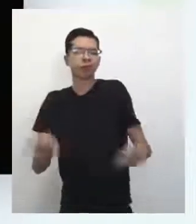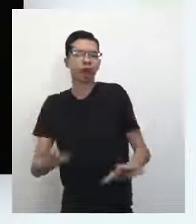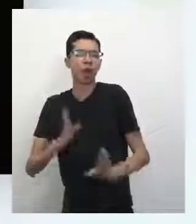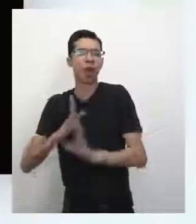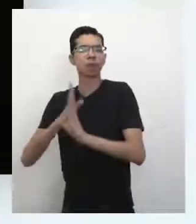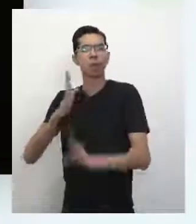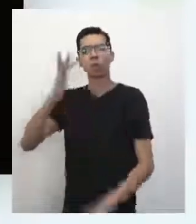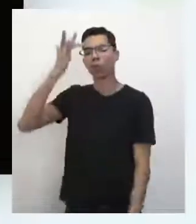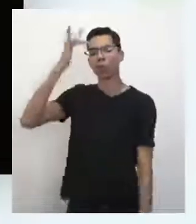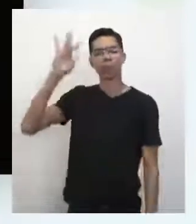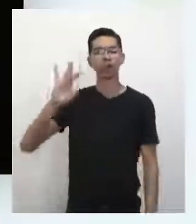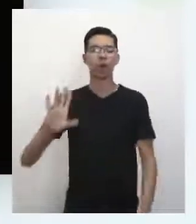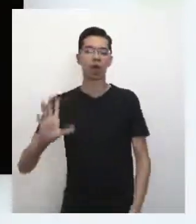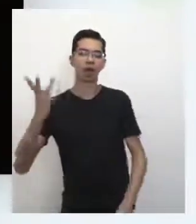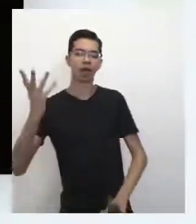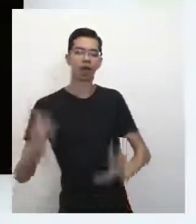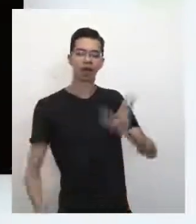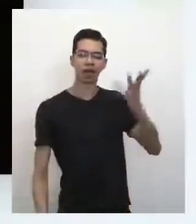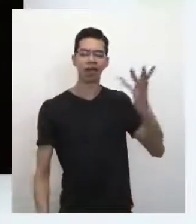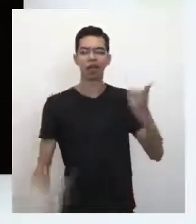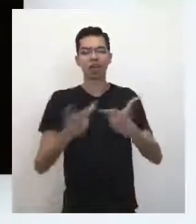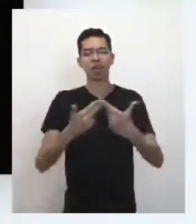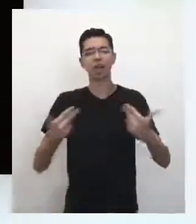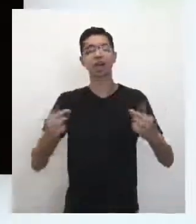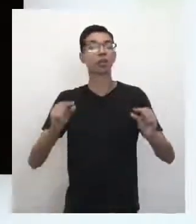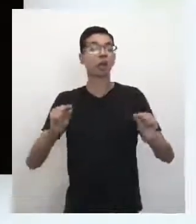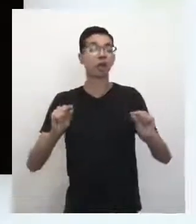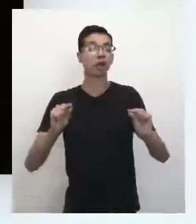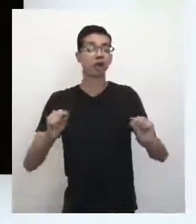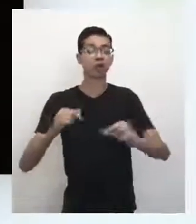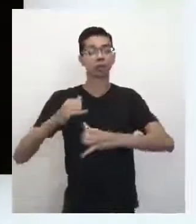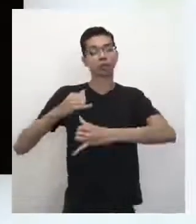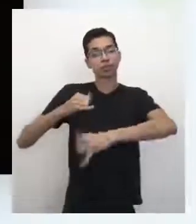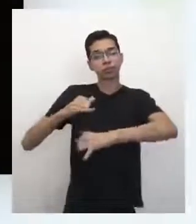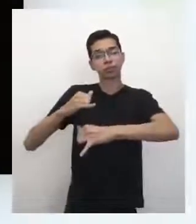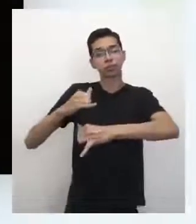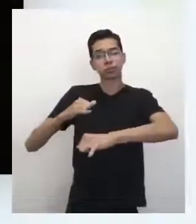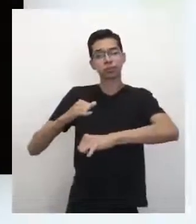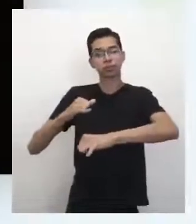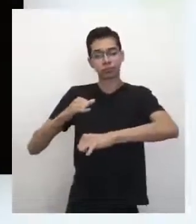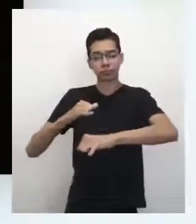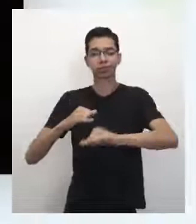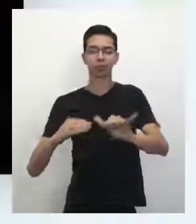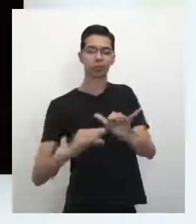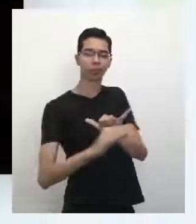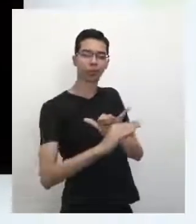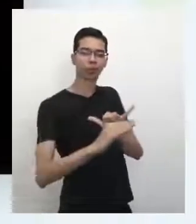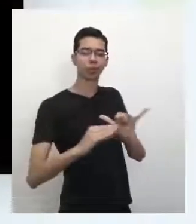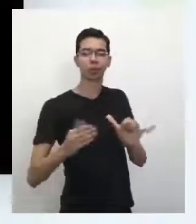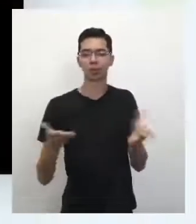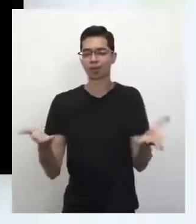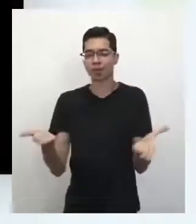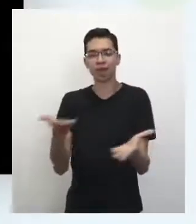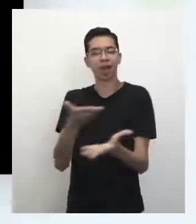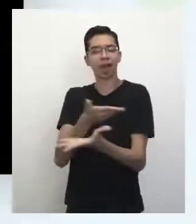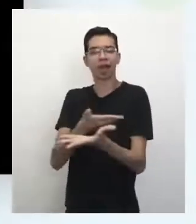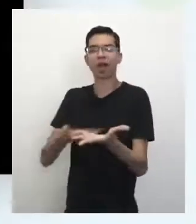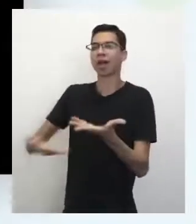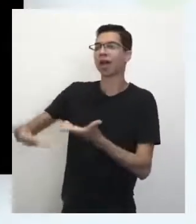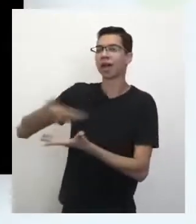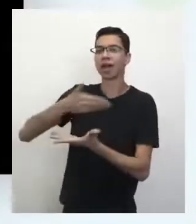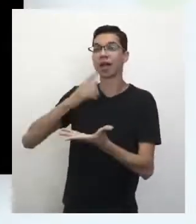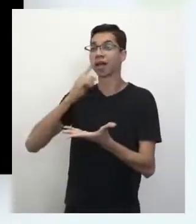os efeitos de suas trocas ou razão que te definem sem precisão.